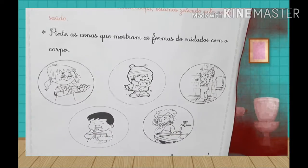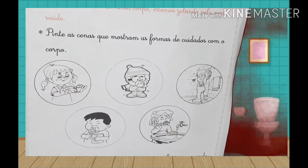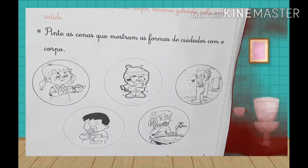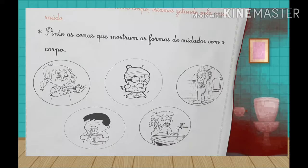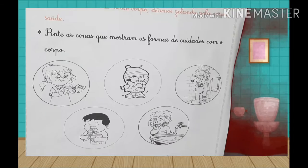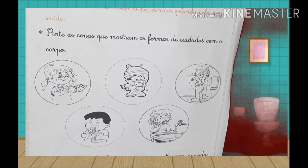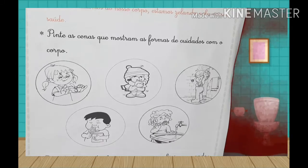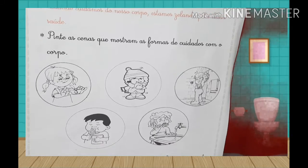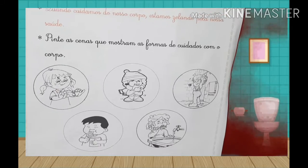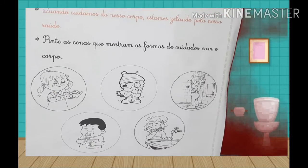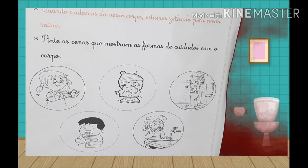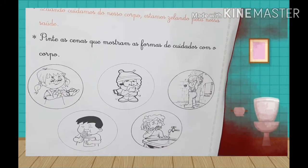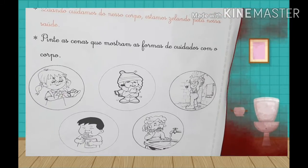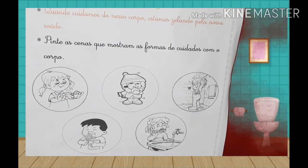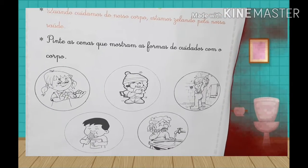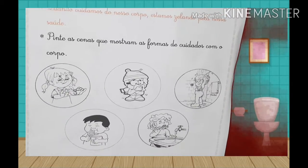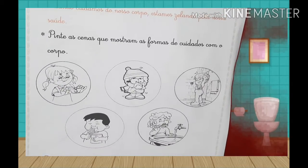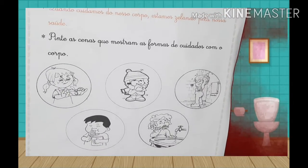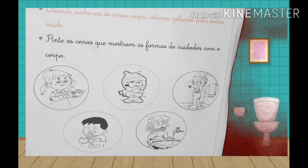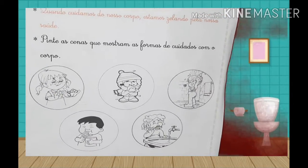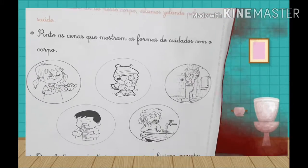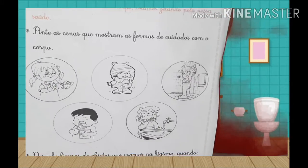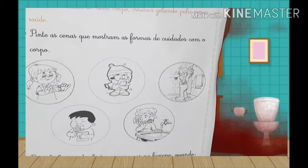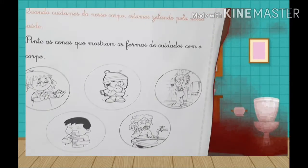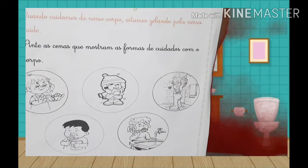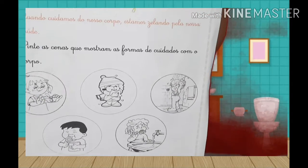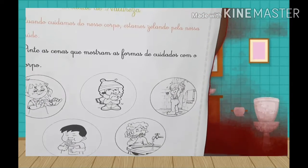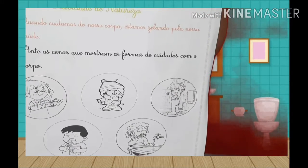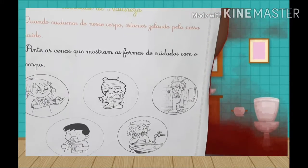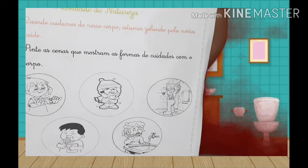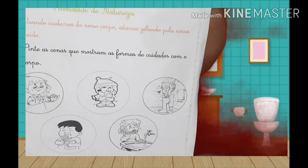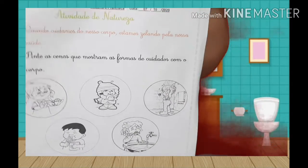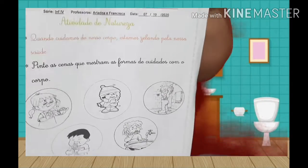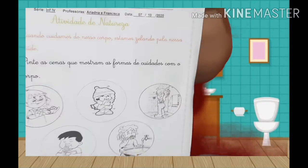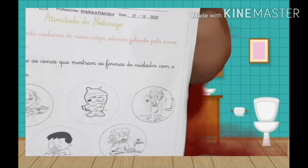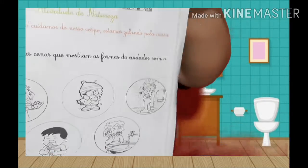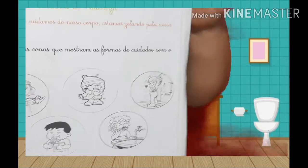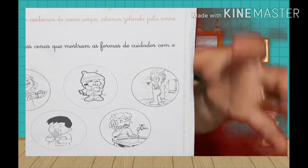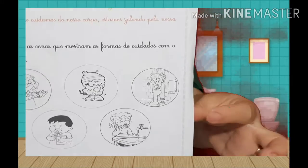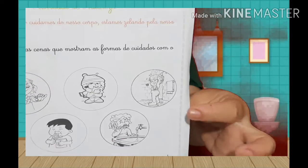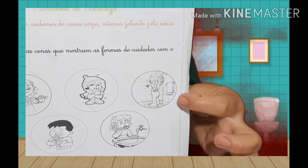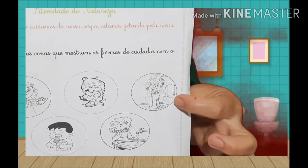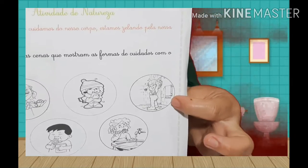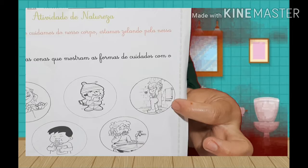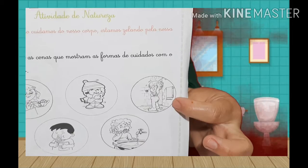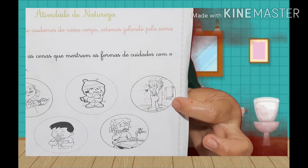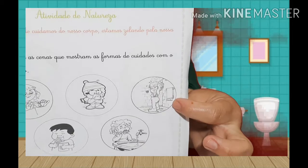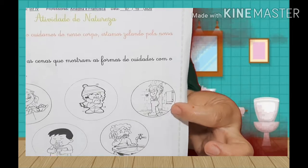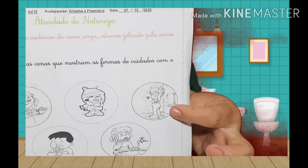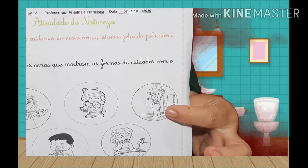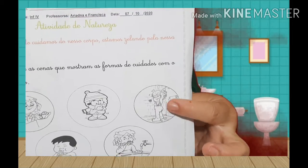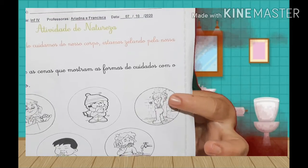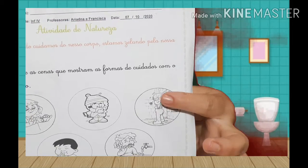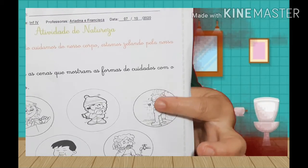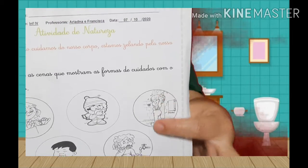resfriado, ah, então ele não tomou cuidado. Tem um menino aqui na cena que está